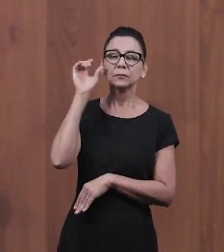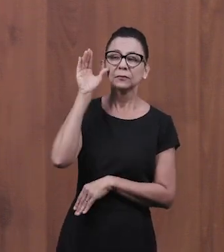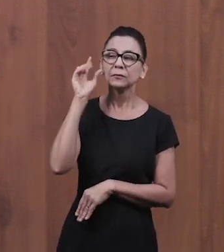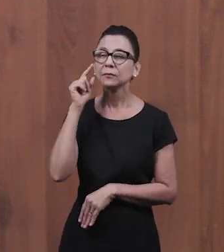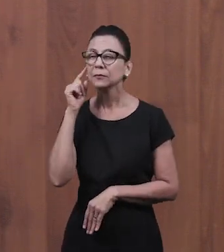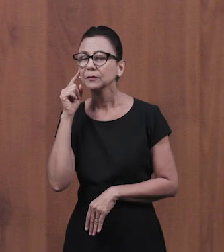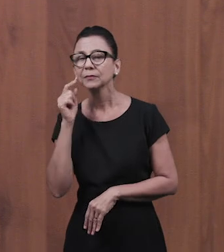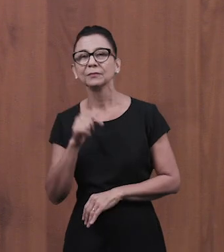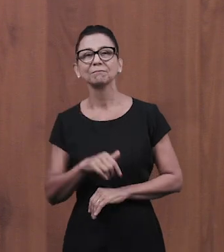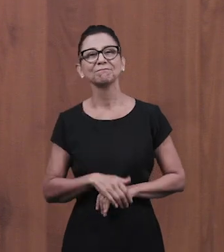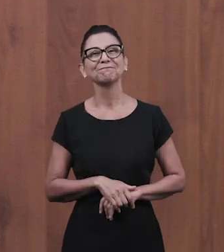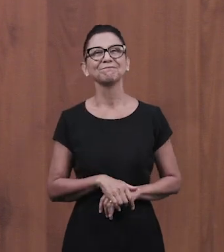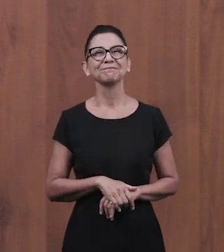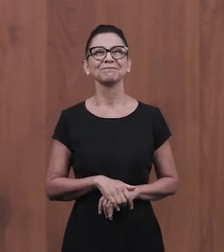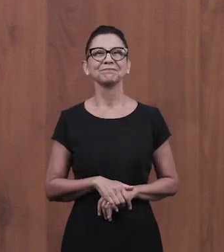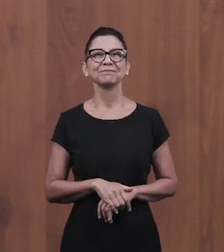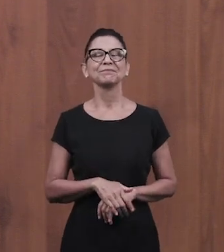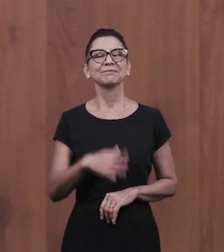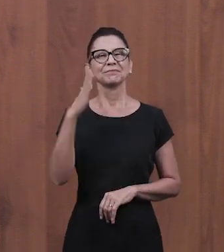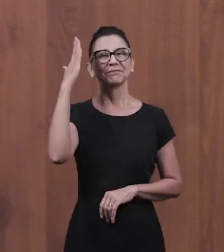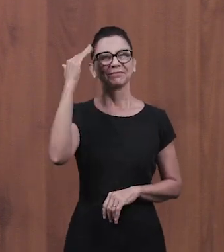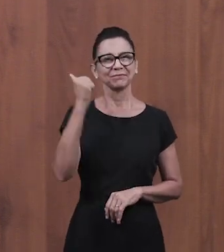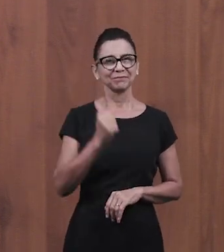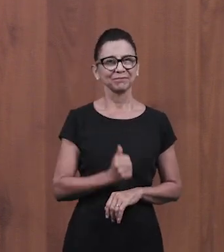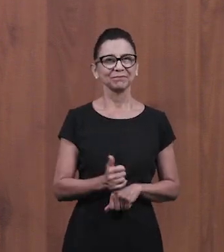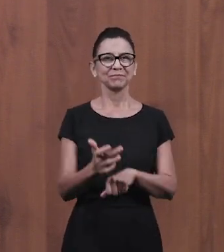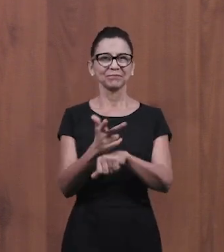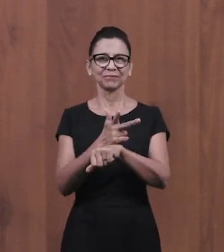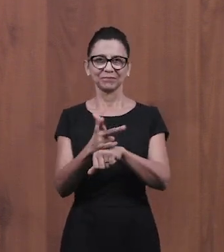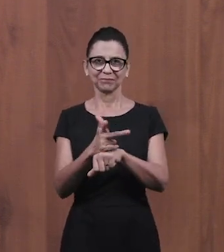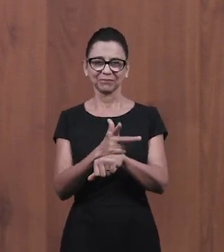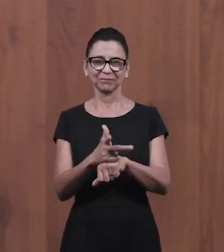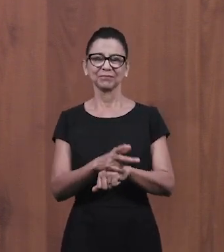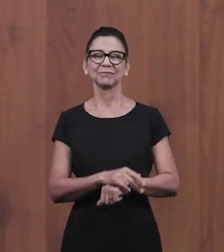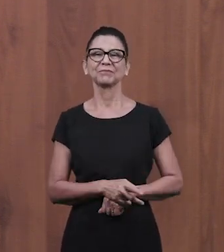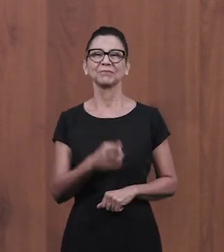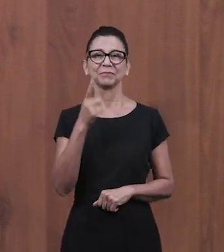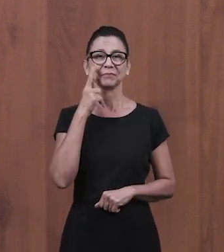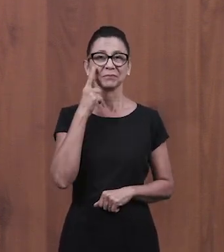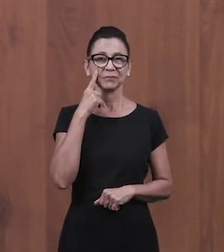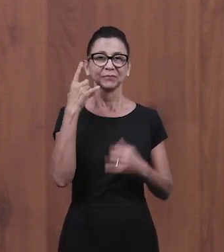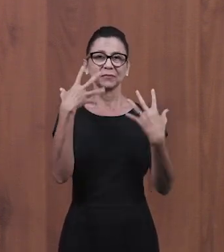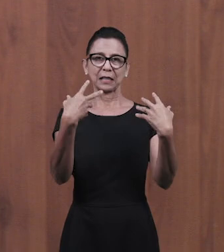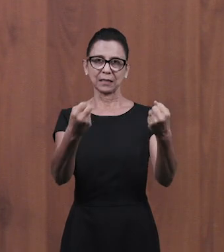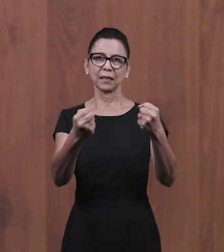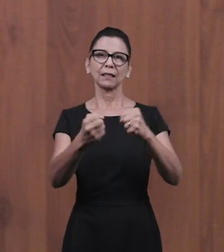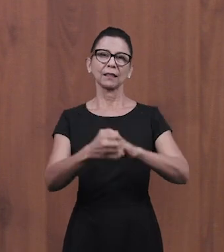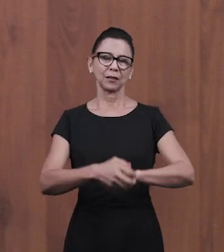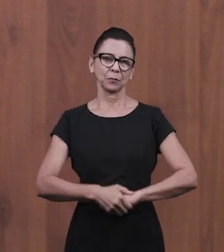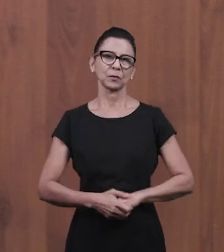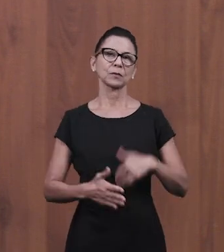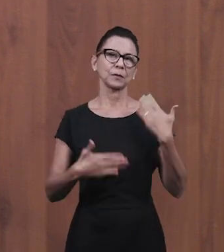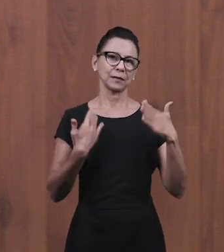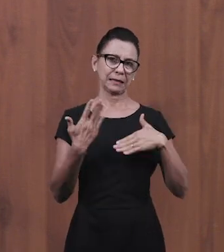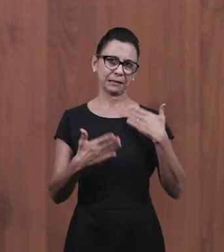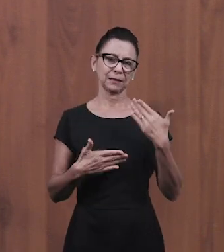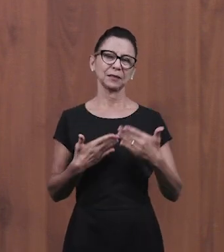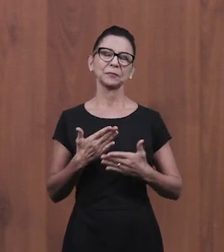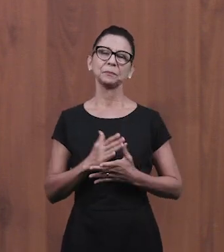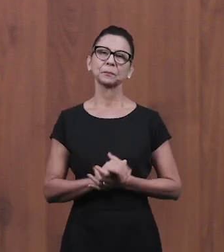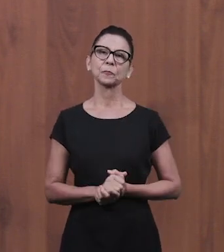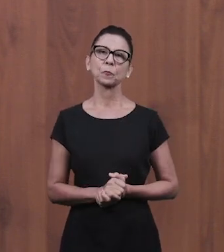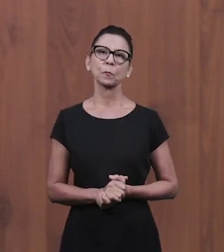e ter acesso e aí, portanto, saber que o seu vídeo também foi considerado por nós como recebido e recebemos com muita